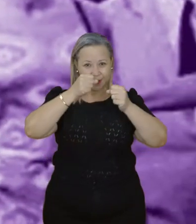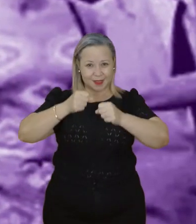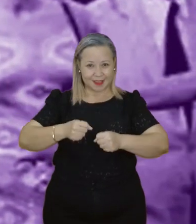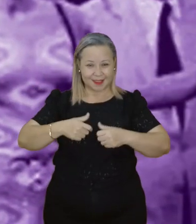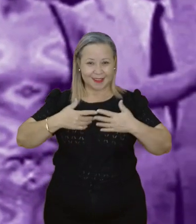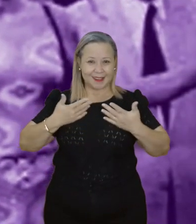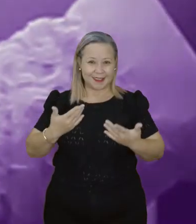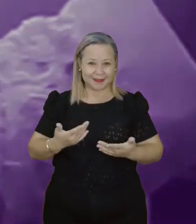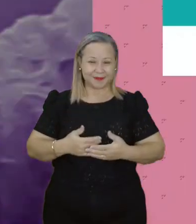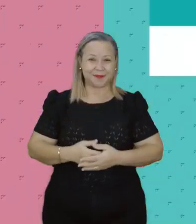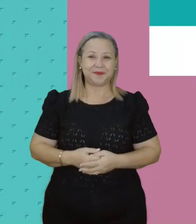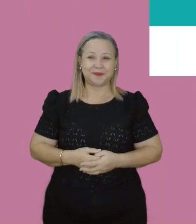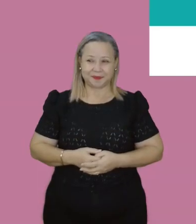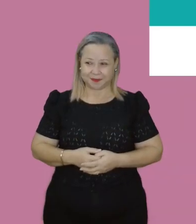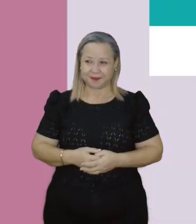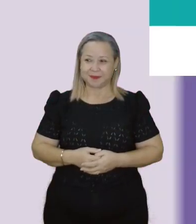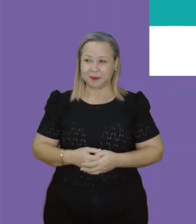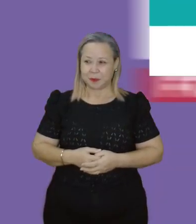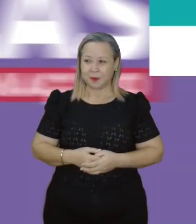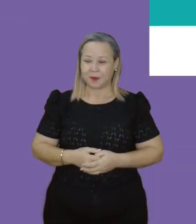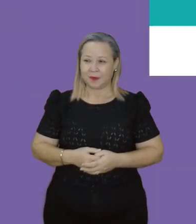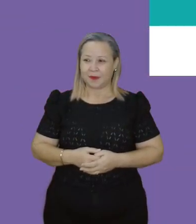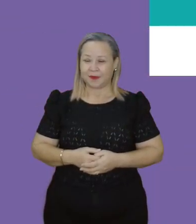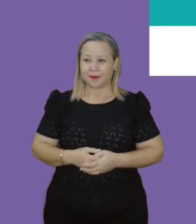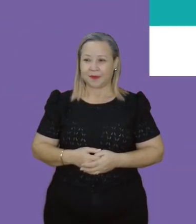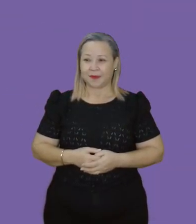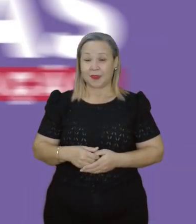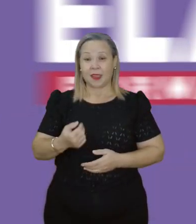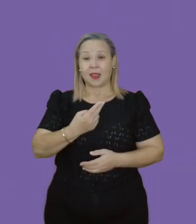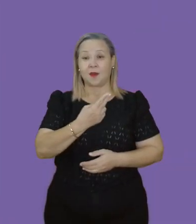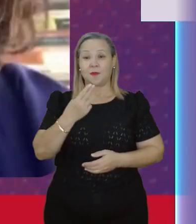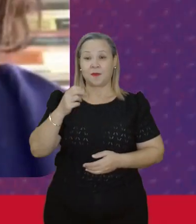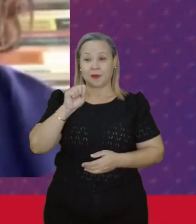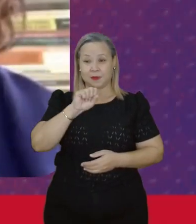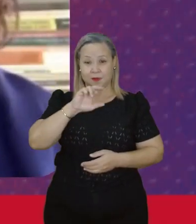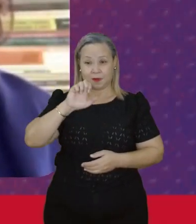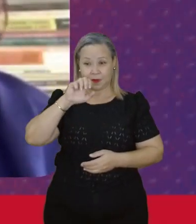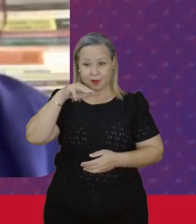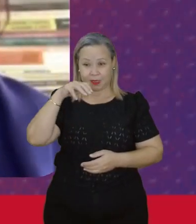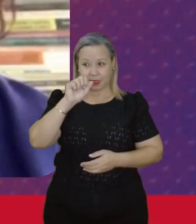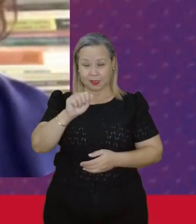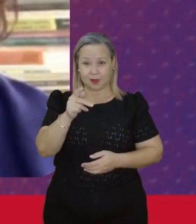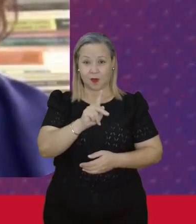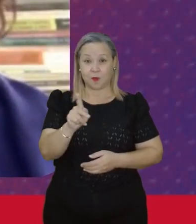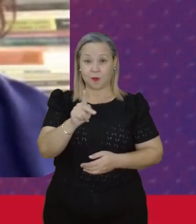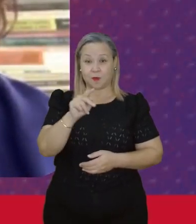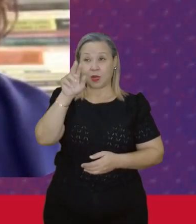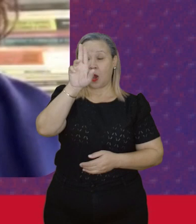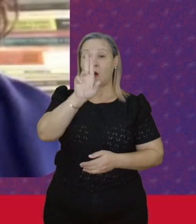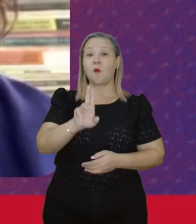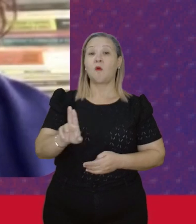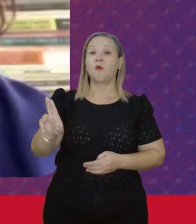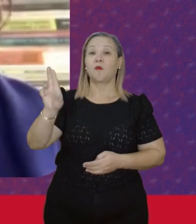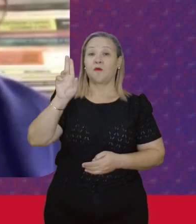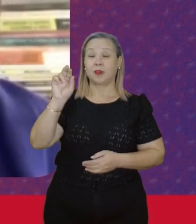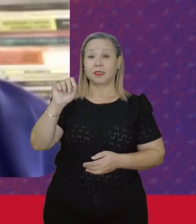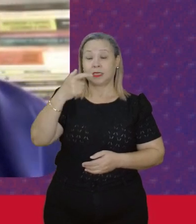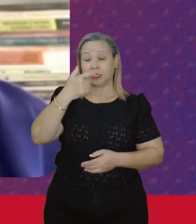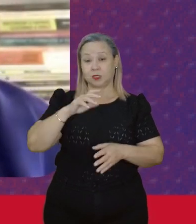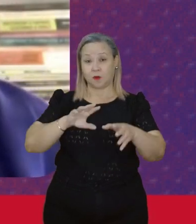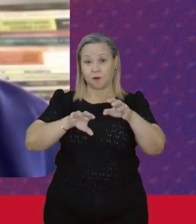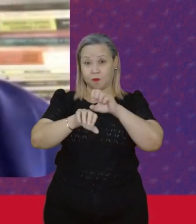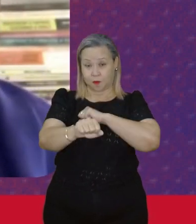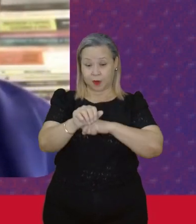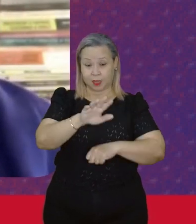de poder. Meu nome é Selma Rocha, eu sou professora universitária, sou formada na